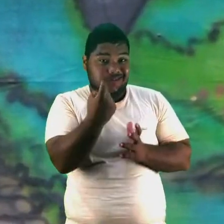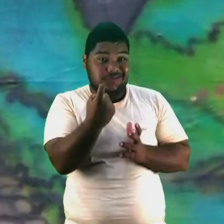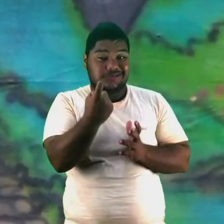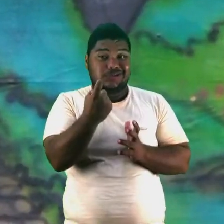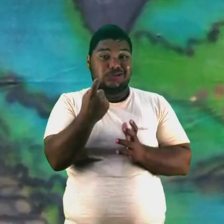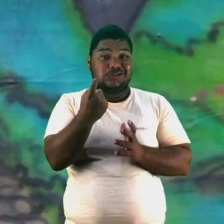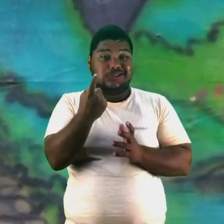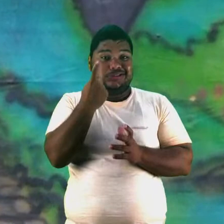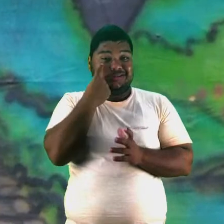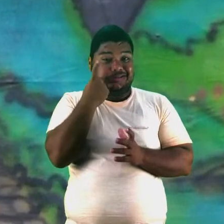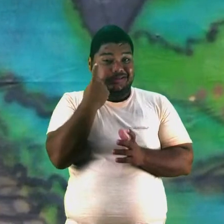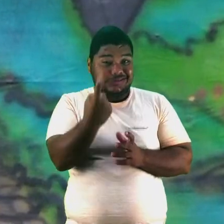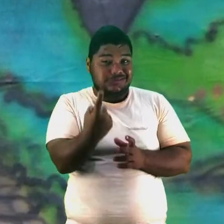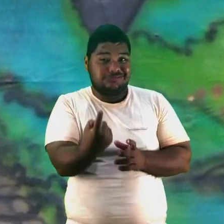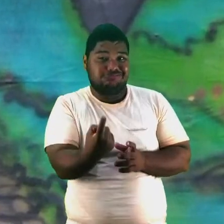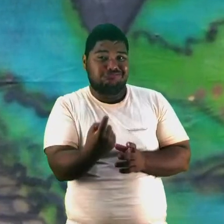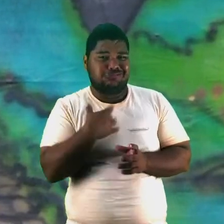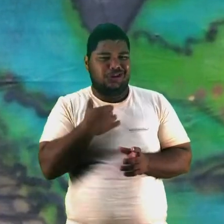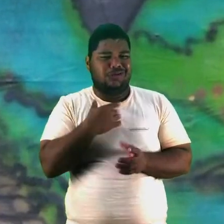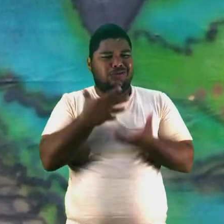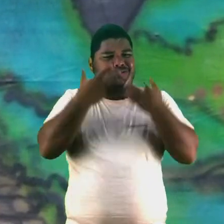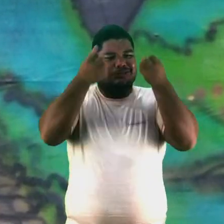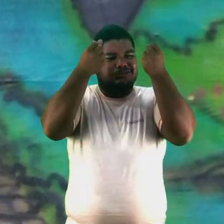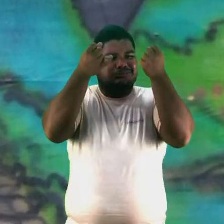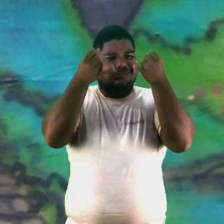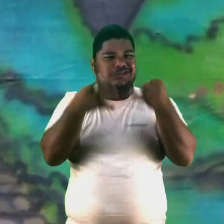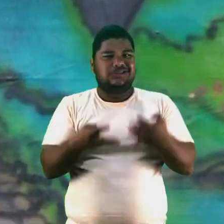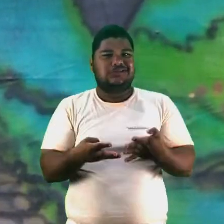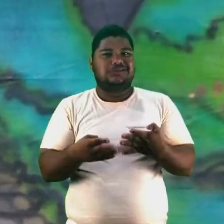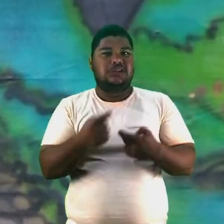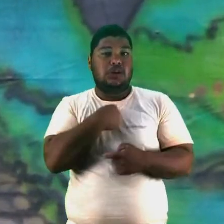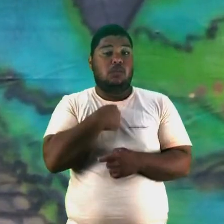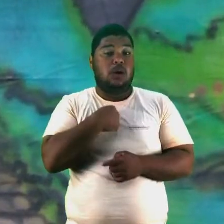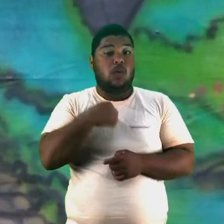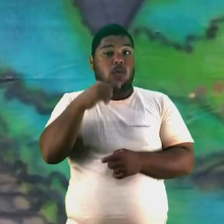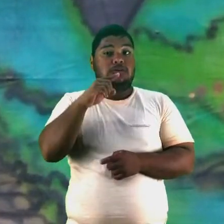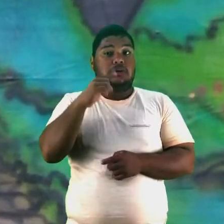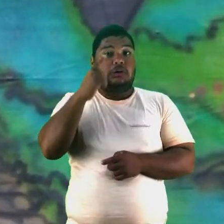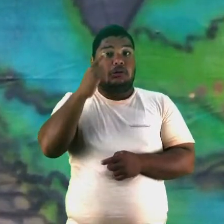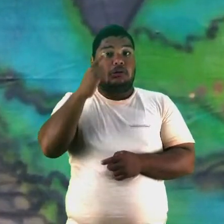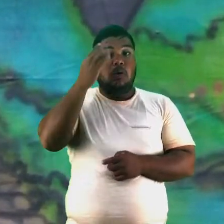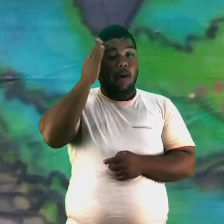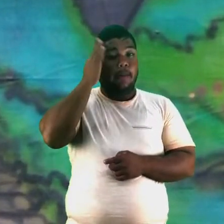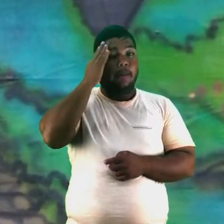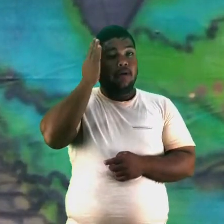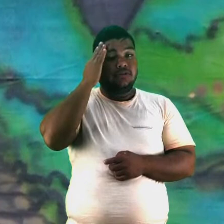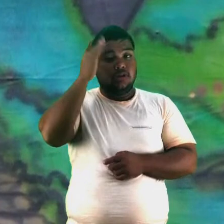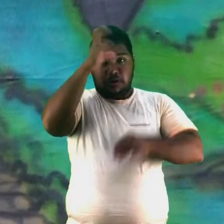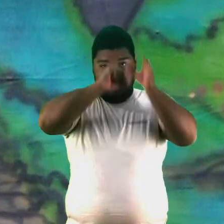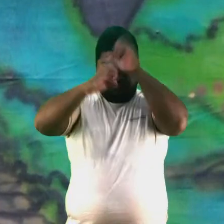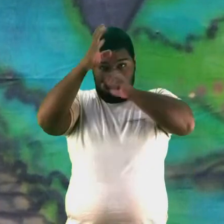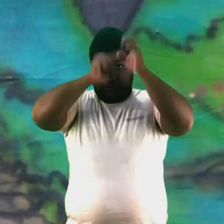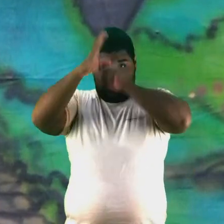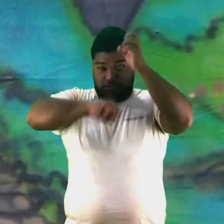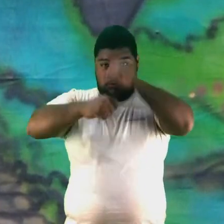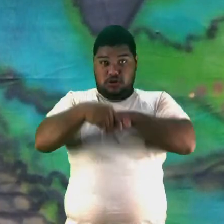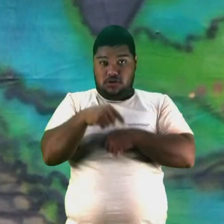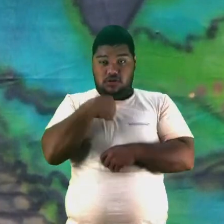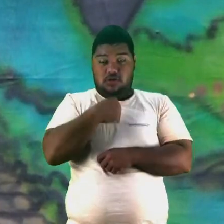Deixa eu explicar para você isso aqui, que foi uma coisa que eu aprendi recentemente